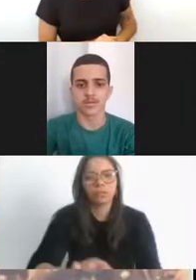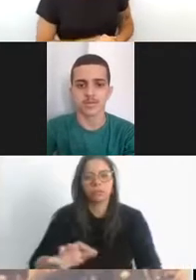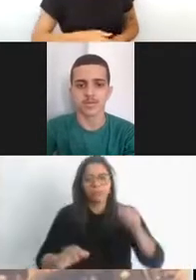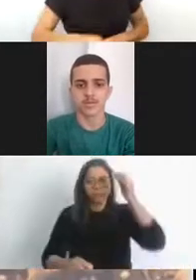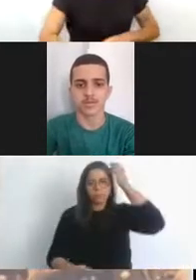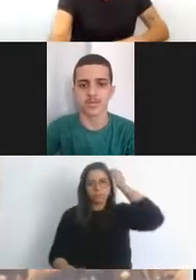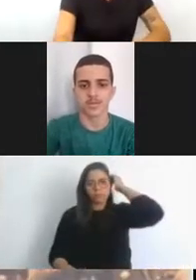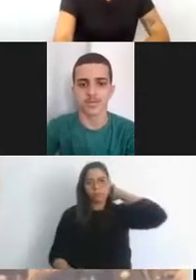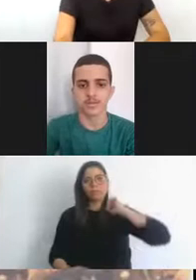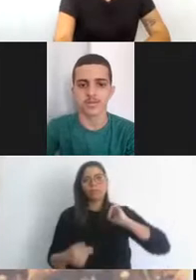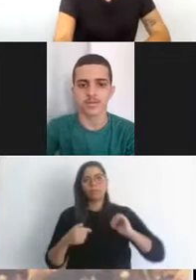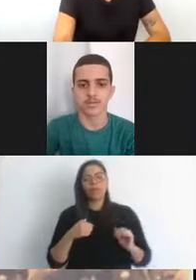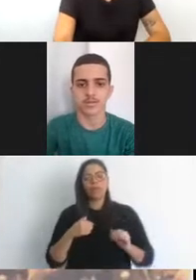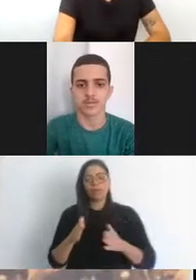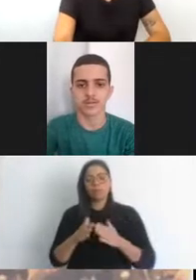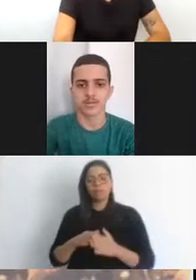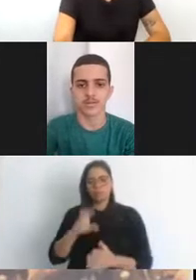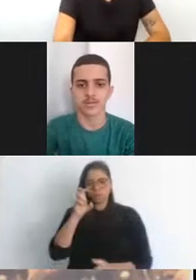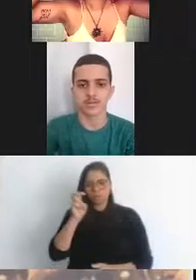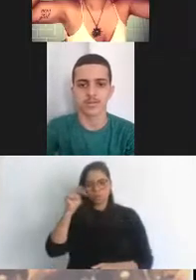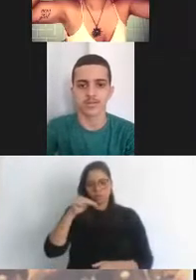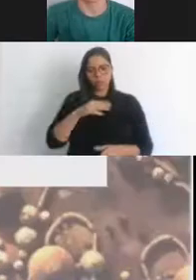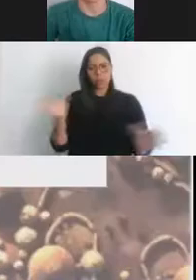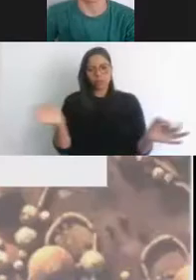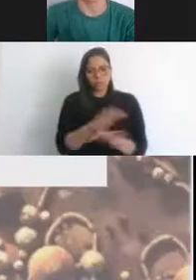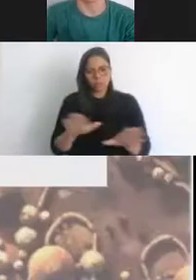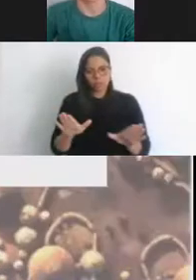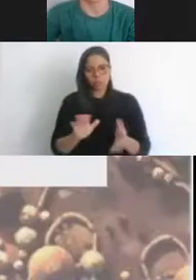eu vou pedir só mais cinco minutos para encerrar